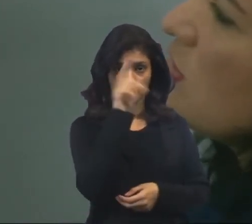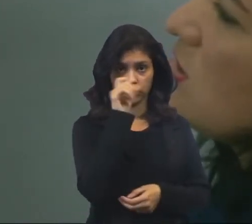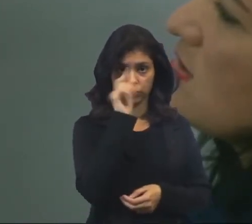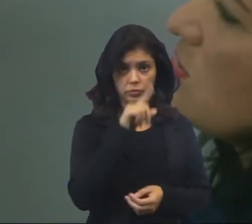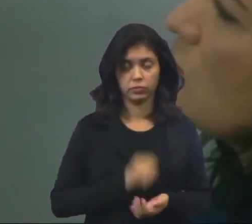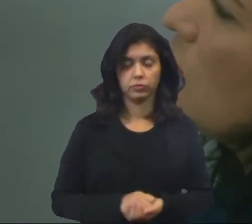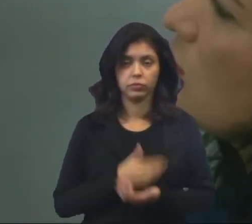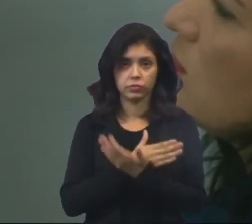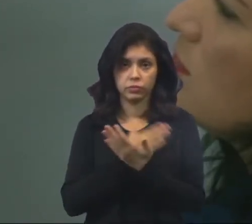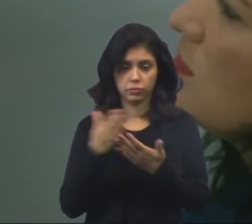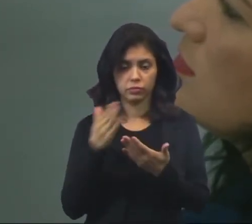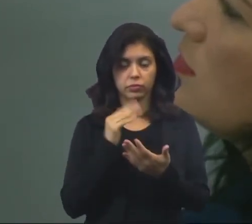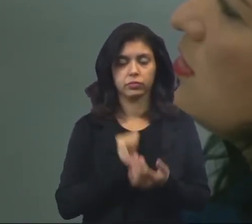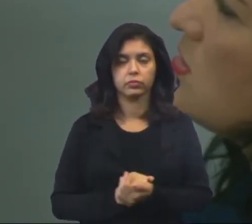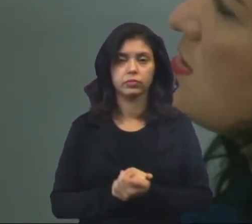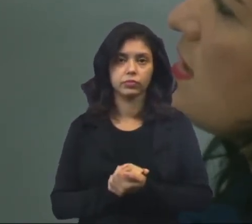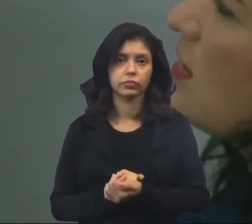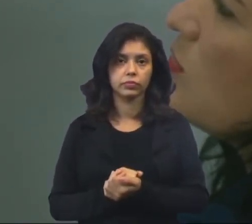como